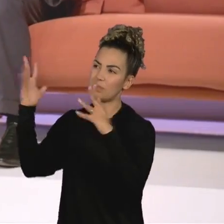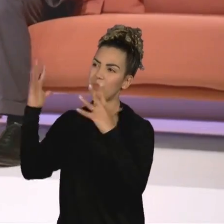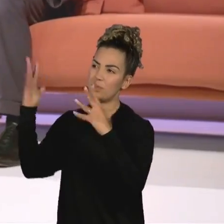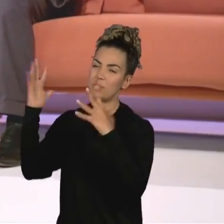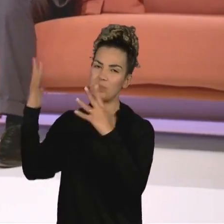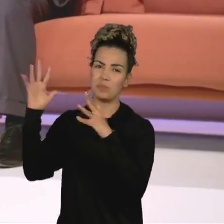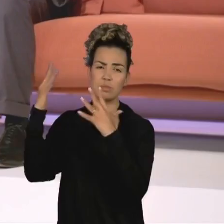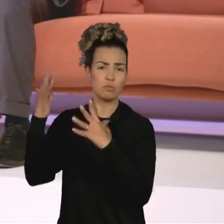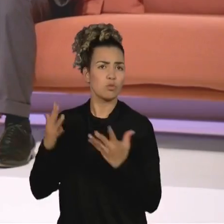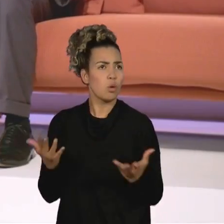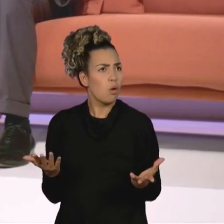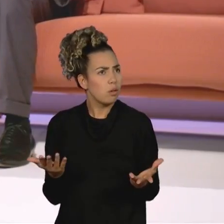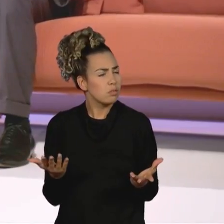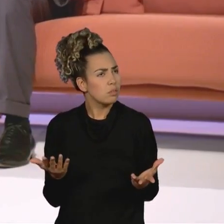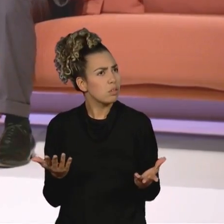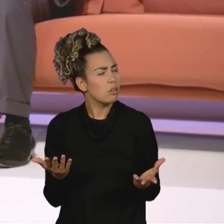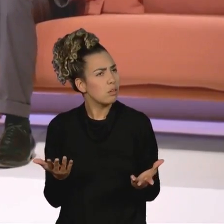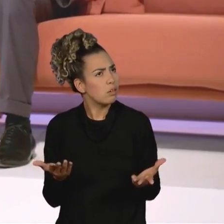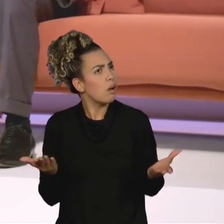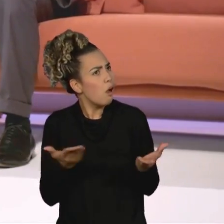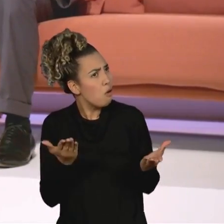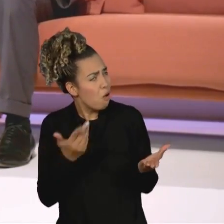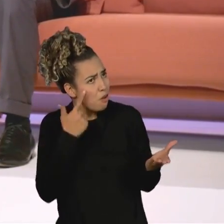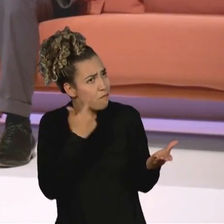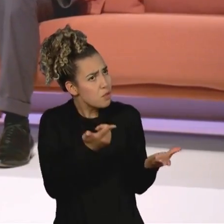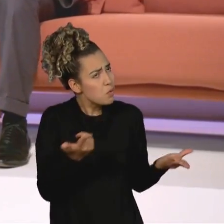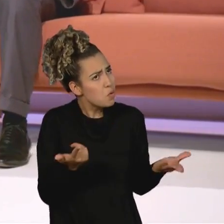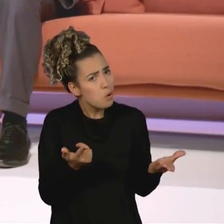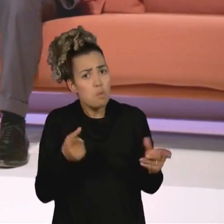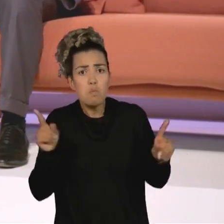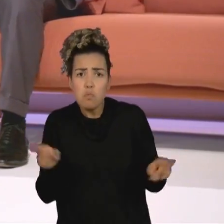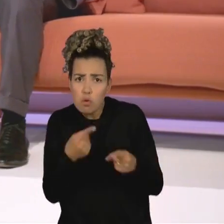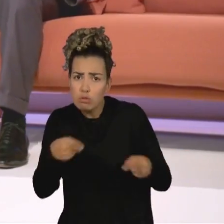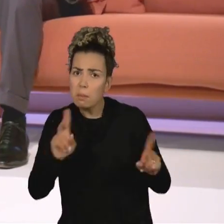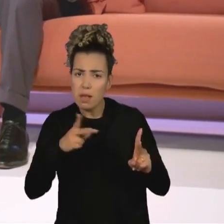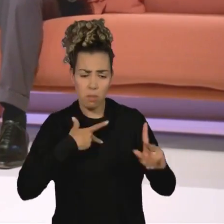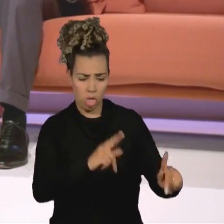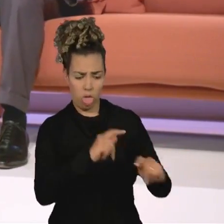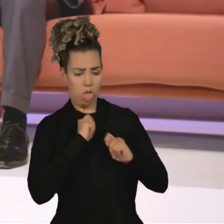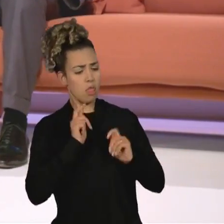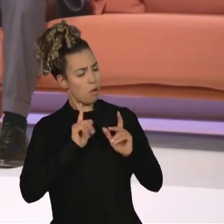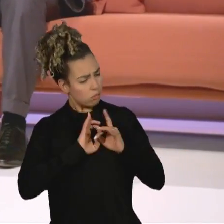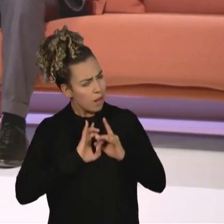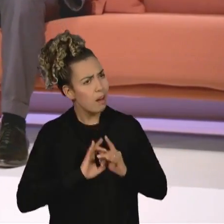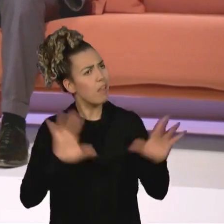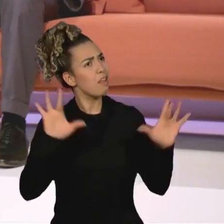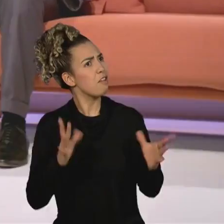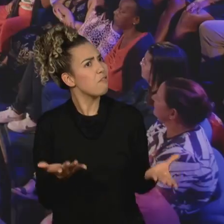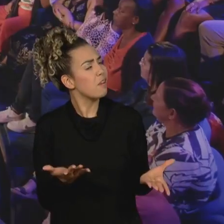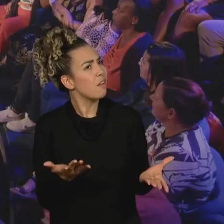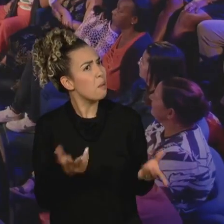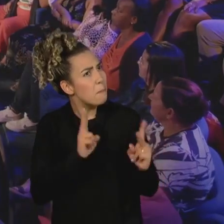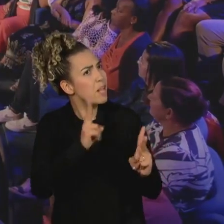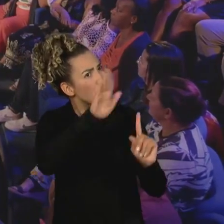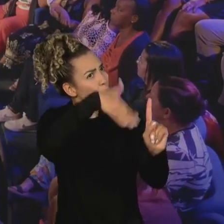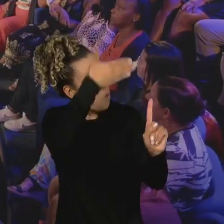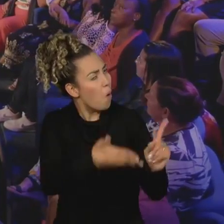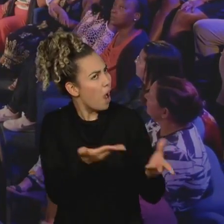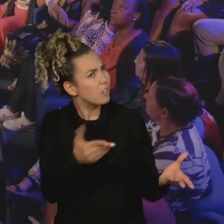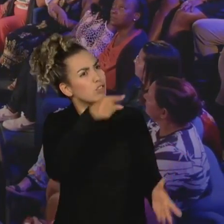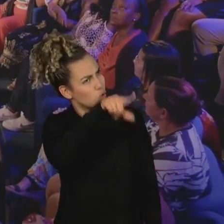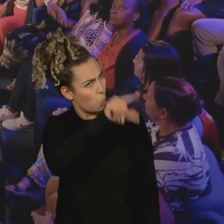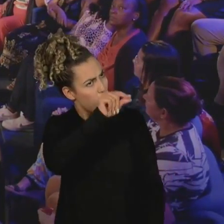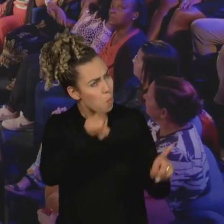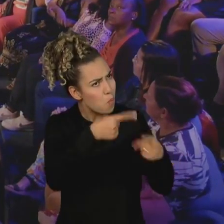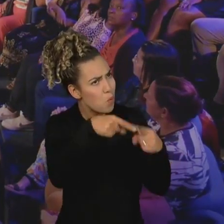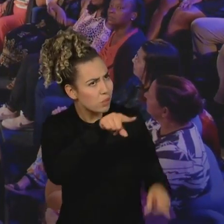Já começamos te homenageando. Uma música de defesa do consumidor, hein, André? Que coisa boa isso, André. Você que escolheu essa